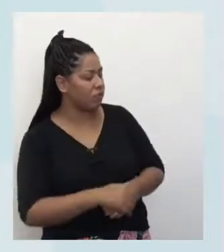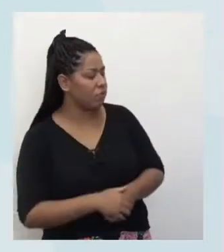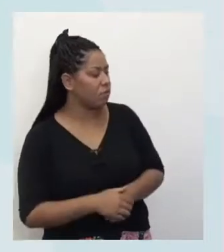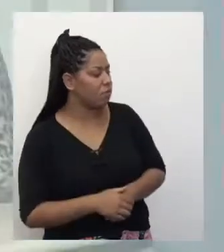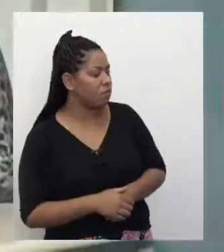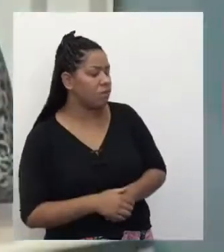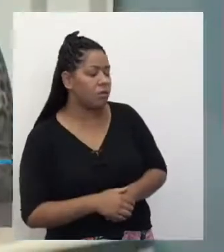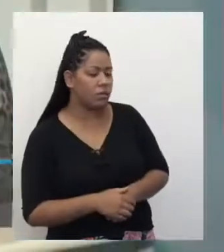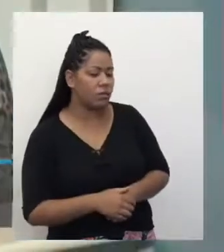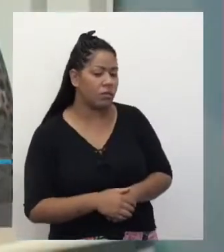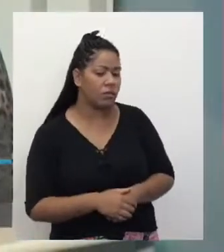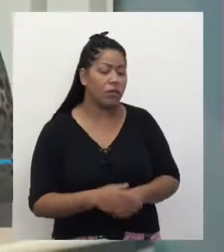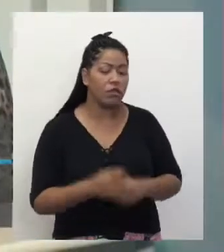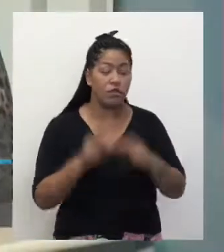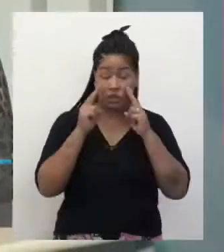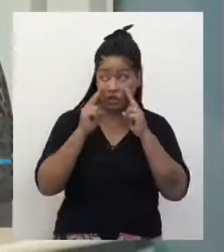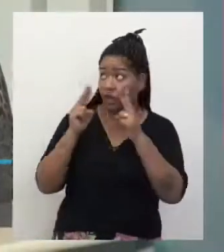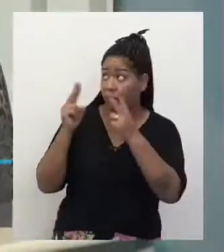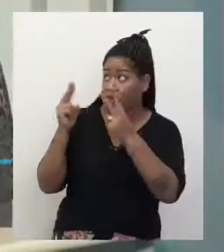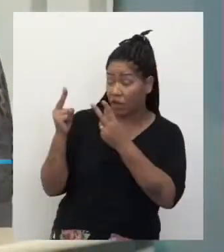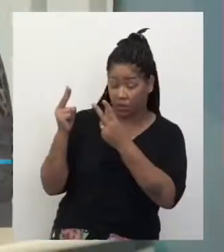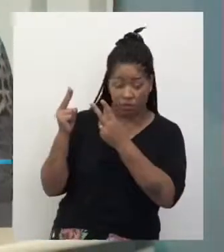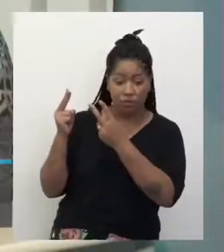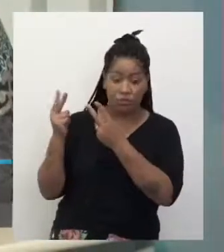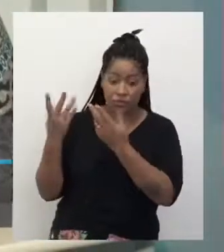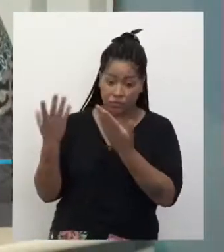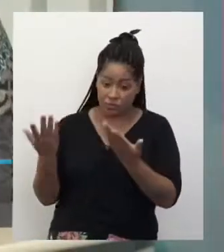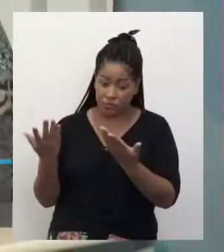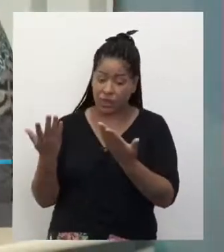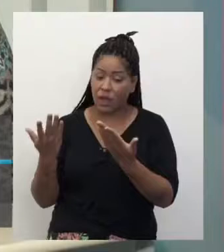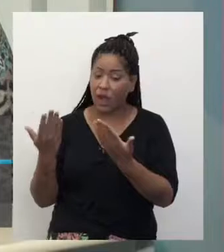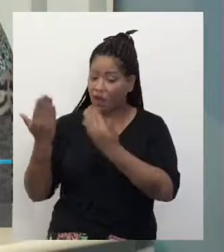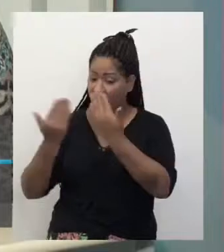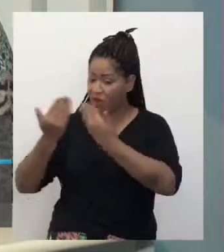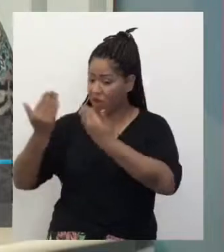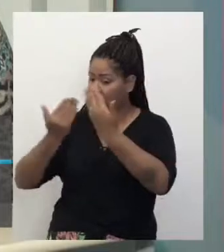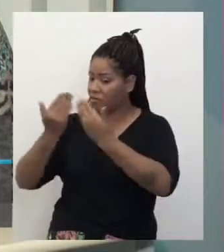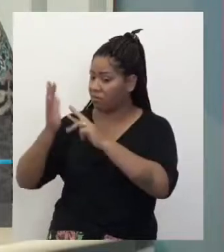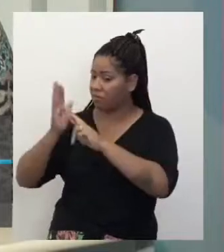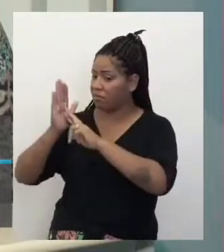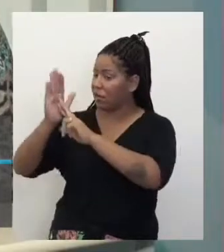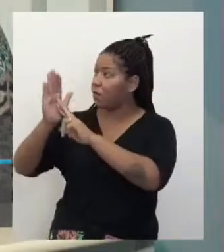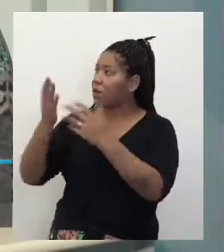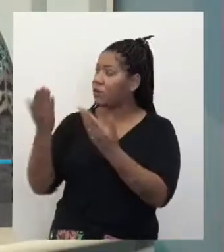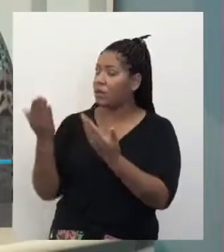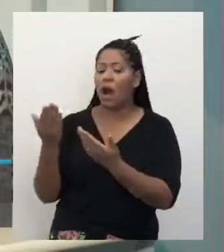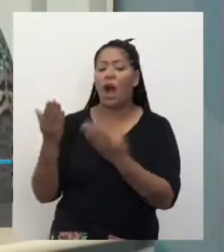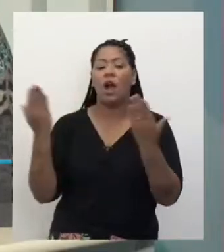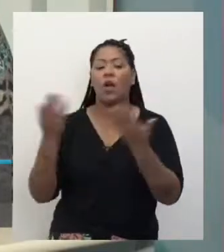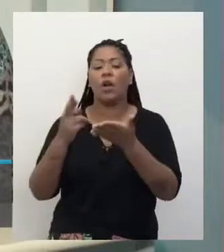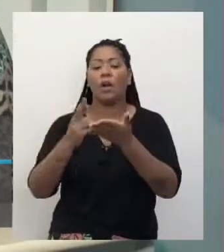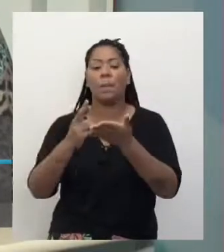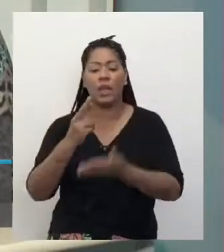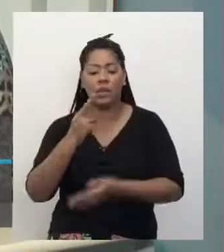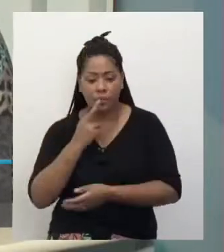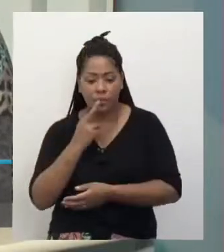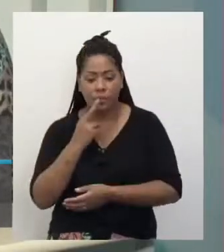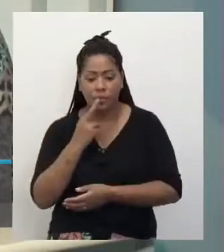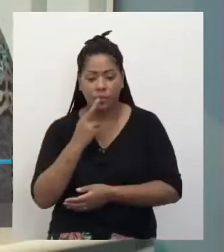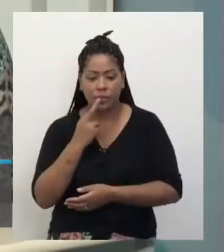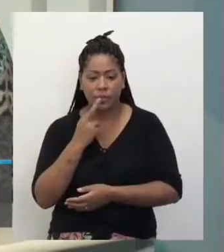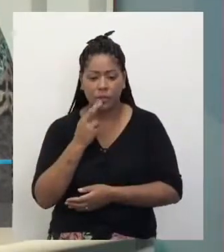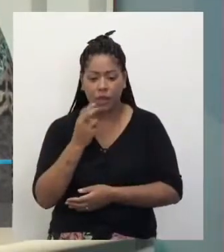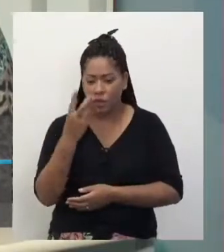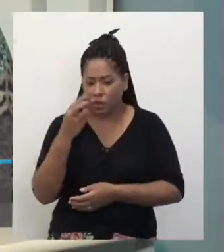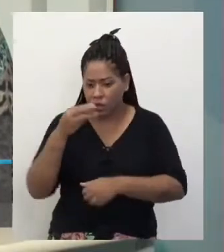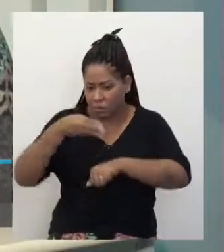já analisamos as duas imagens aqui, fizemos as inferências e vocês vão responder aí no chat. Vou dar o quê?